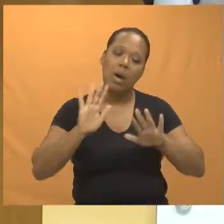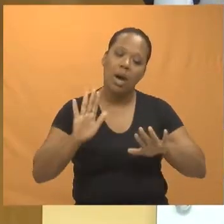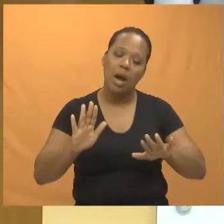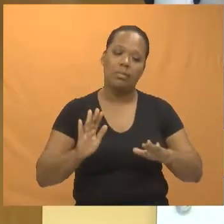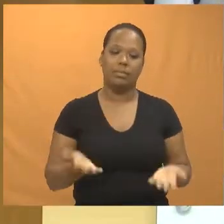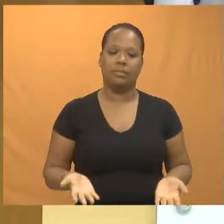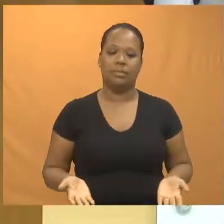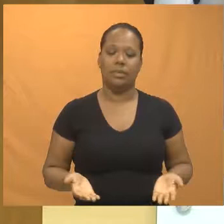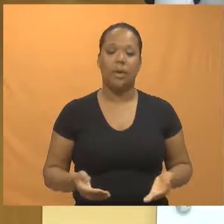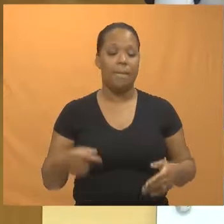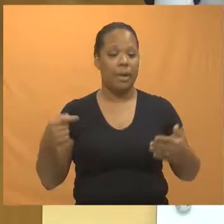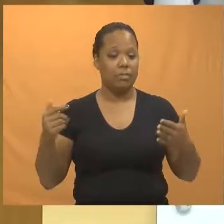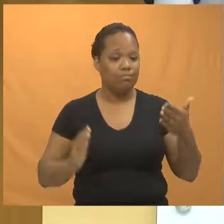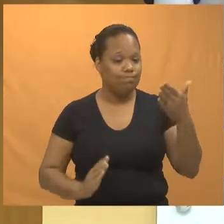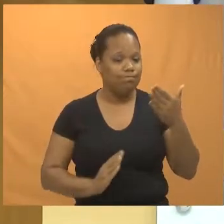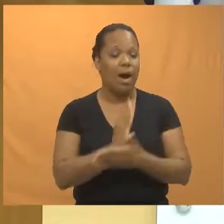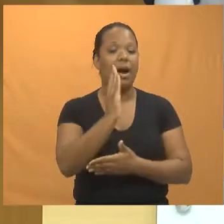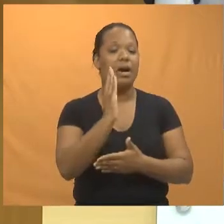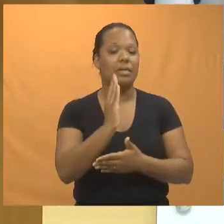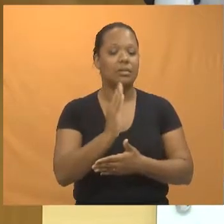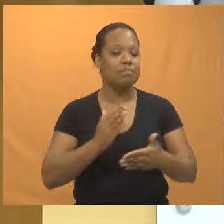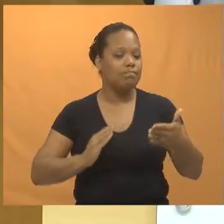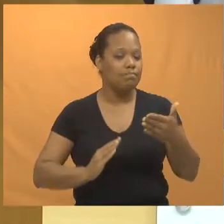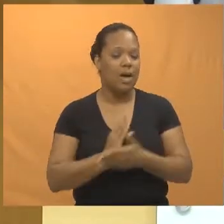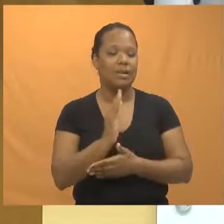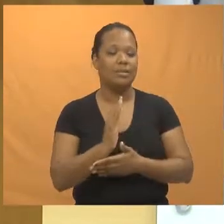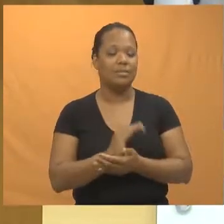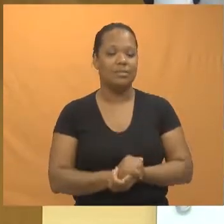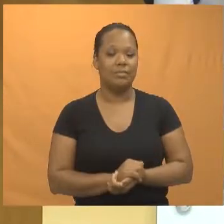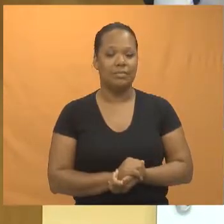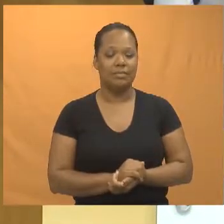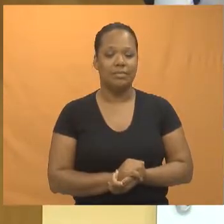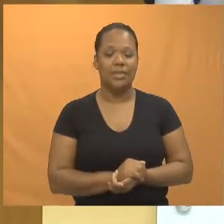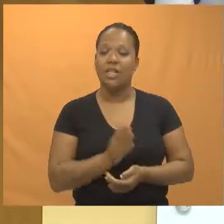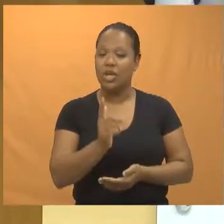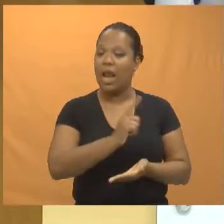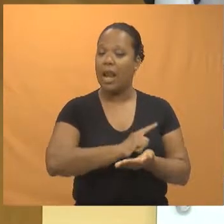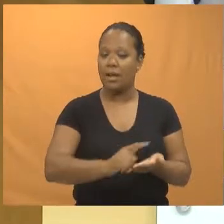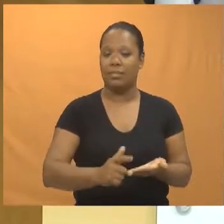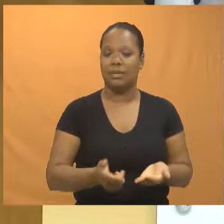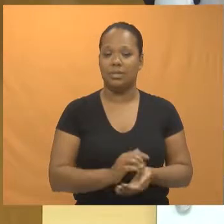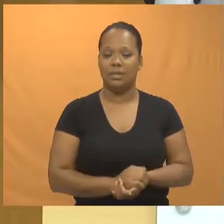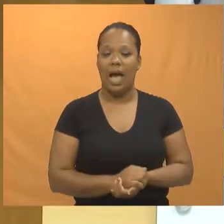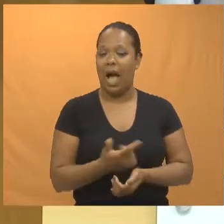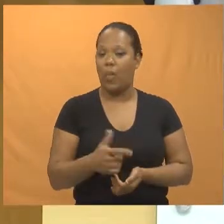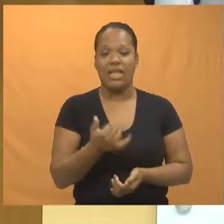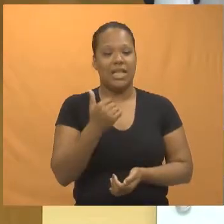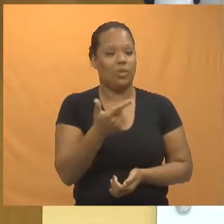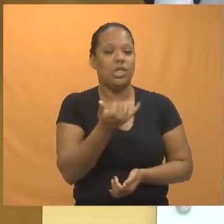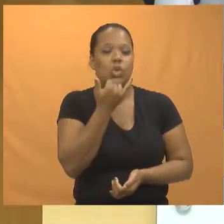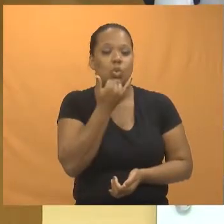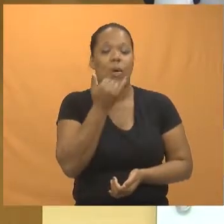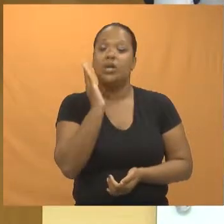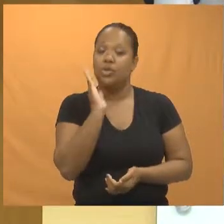Fez a indicação, passou pela Câmara, você já está lá, já vai limpar. Ah, não, agora não tem mais. Já